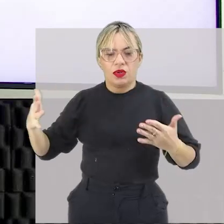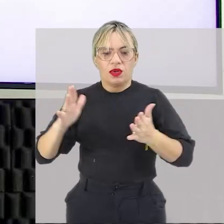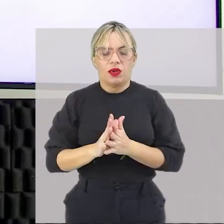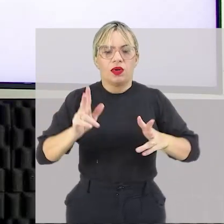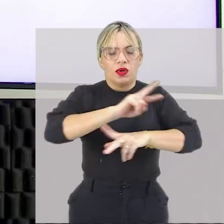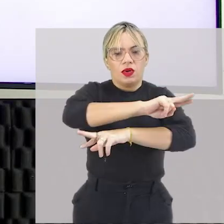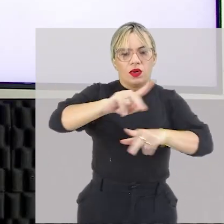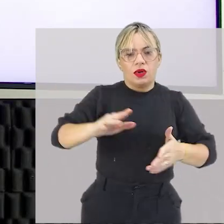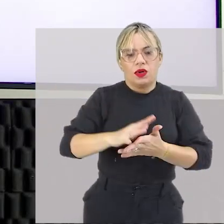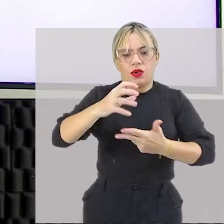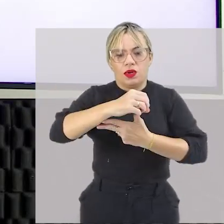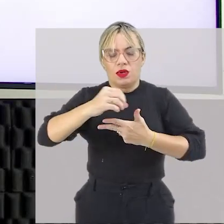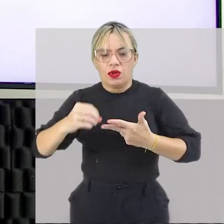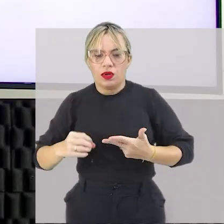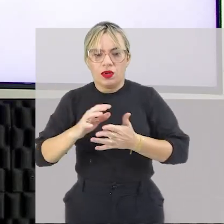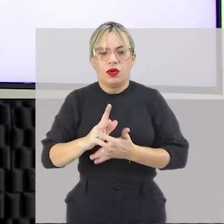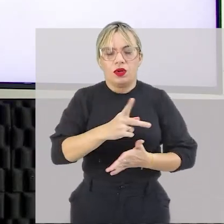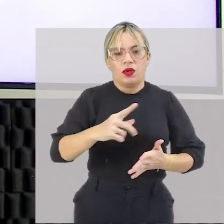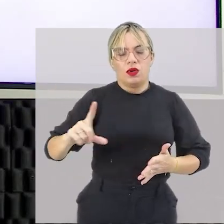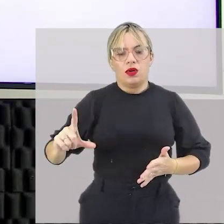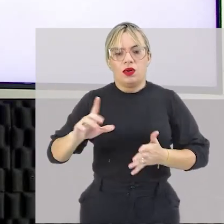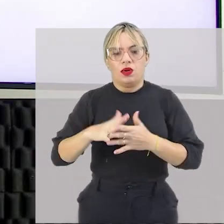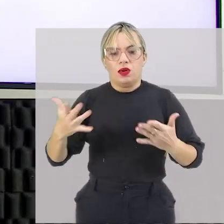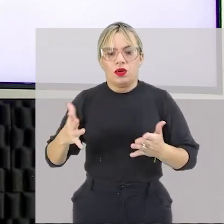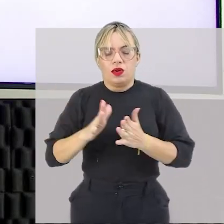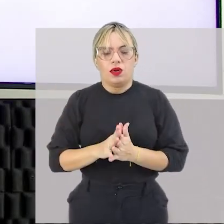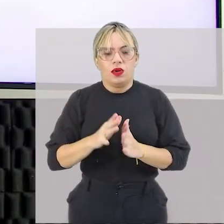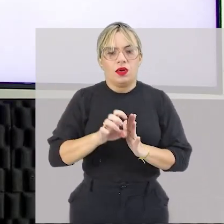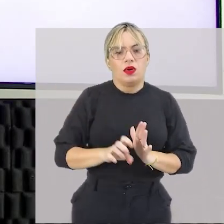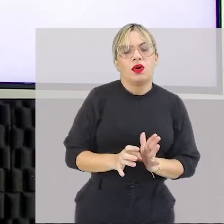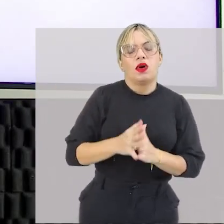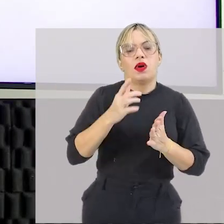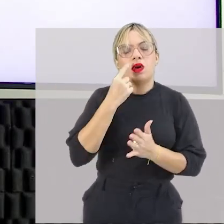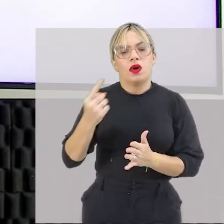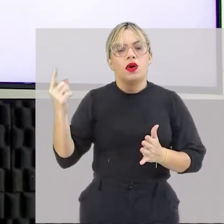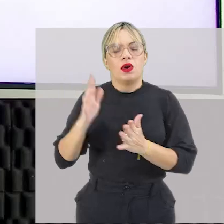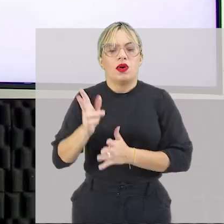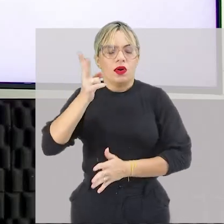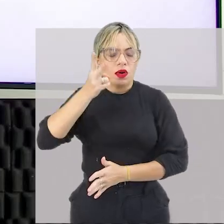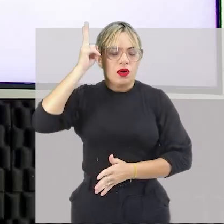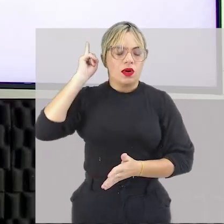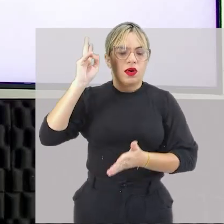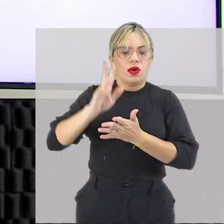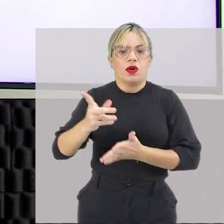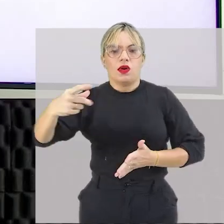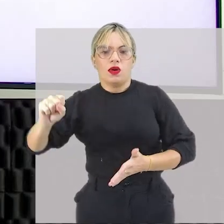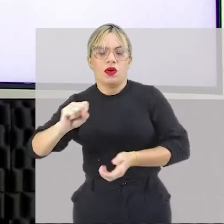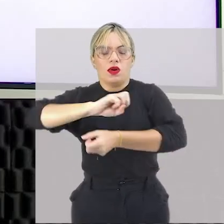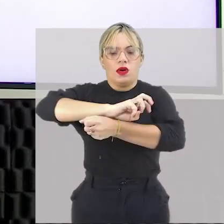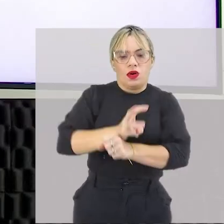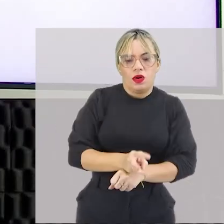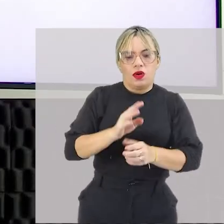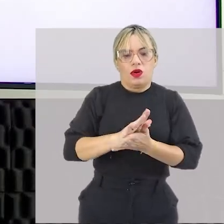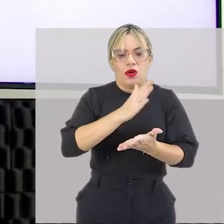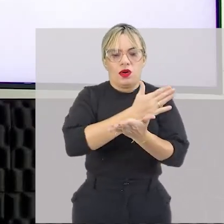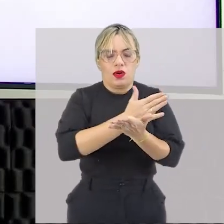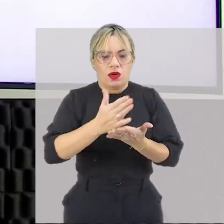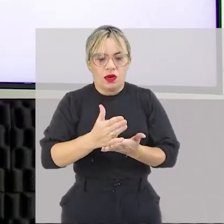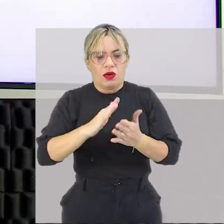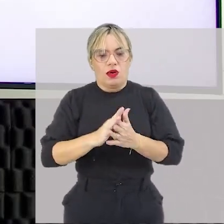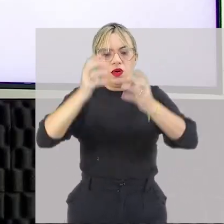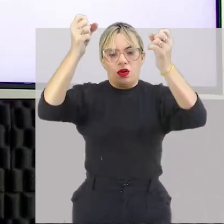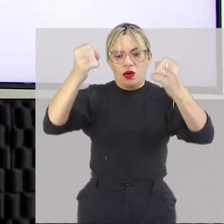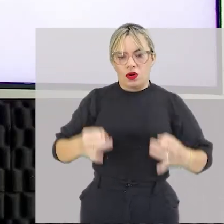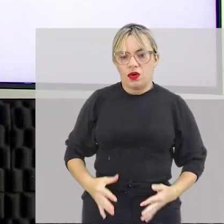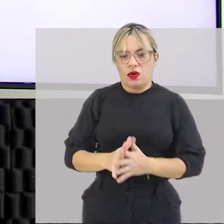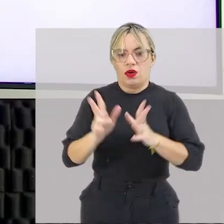dos vários Enems, Enem, Enem PPL, Enem Digital, quanto também do vestibular PAS-UEMA. A gente começa com uma questão que trata sobre